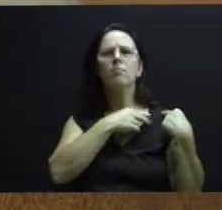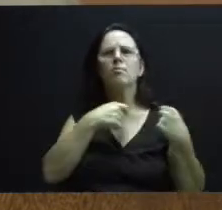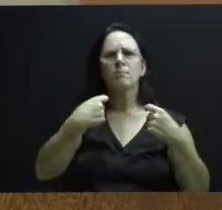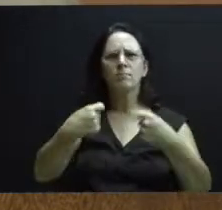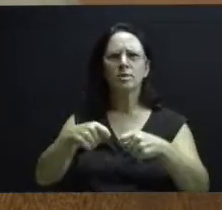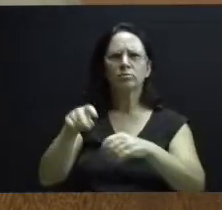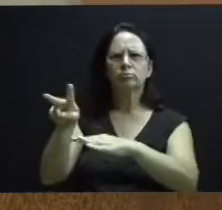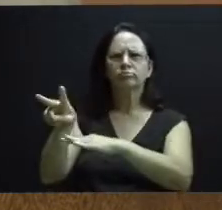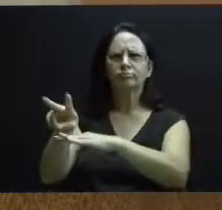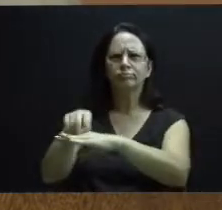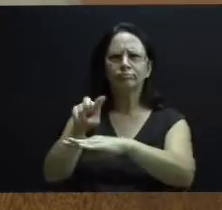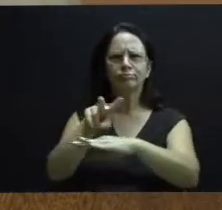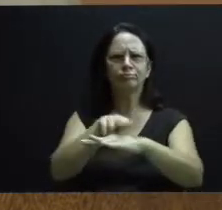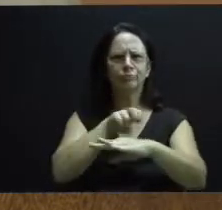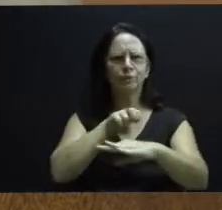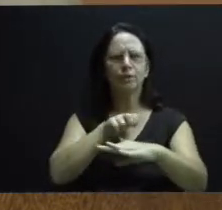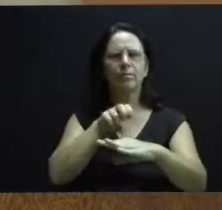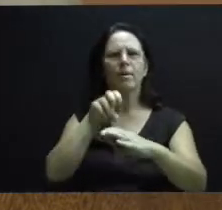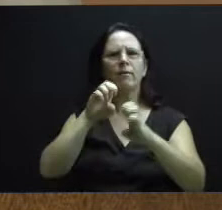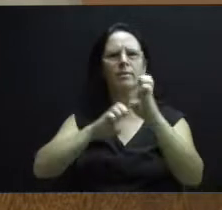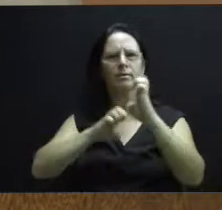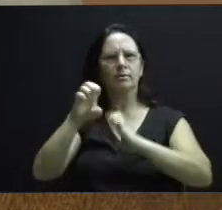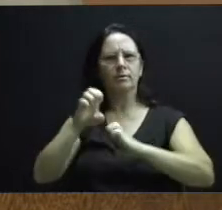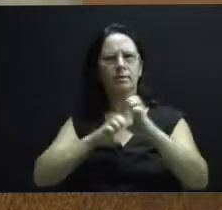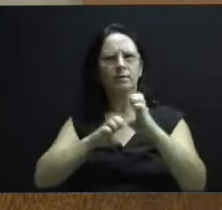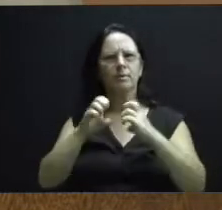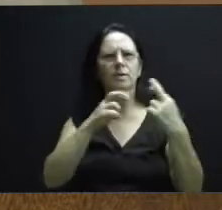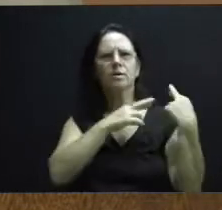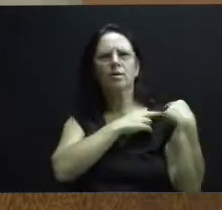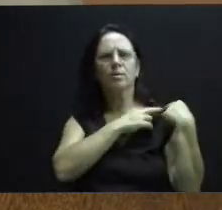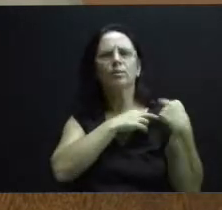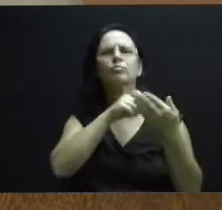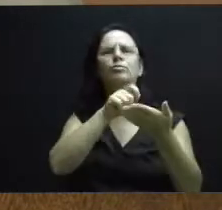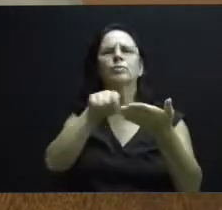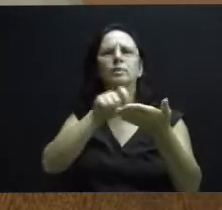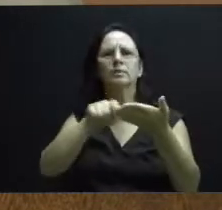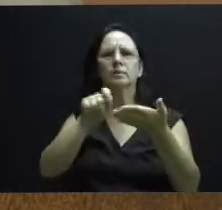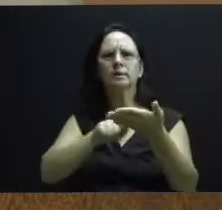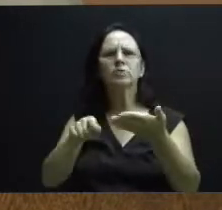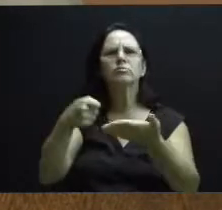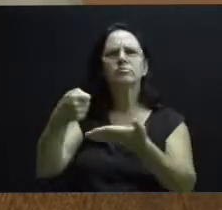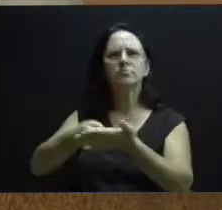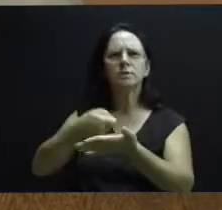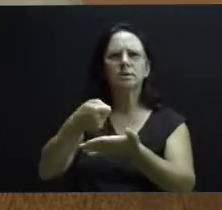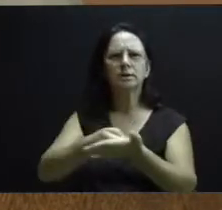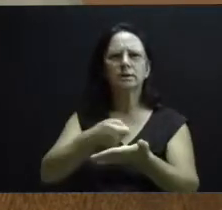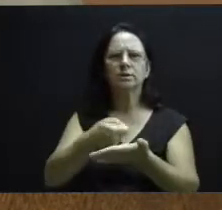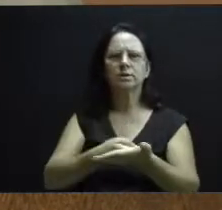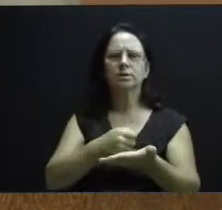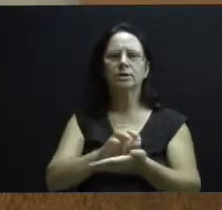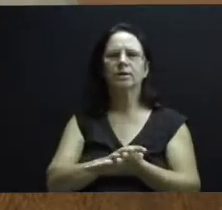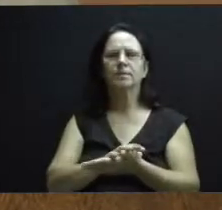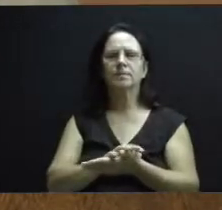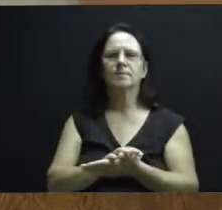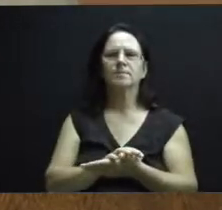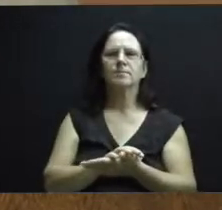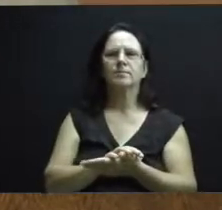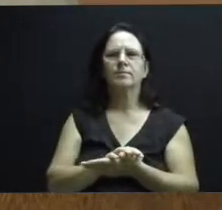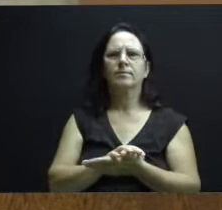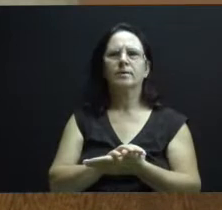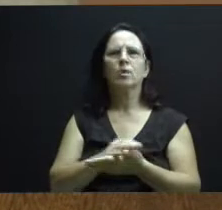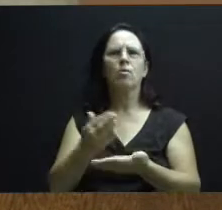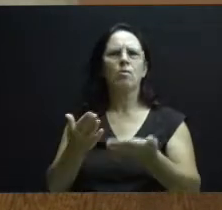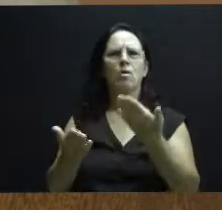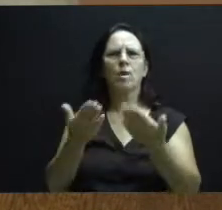convocar as empresas responsáveis para apurar e exigir a punição e reparação e